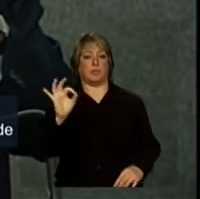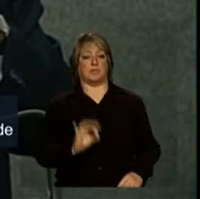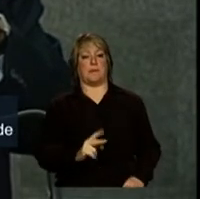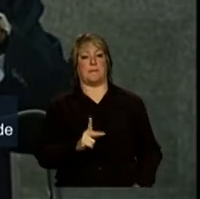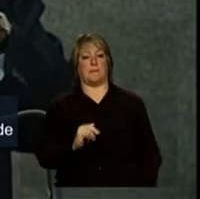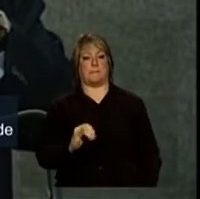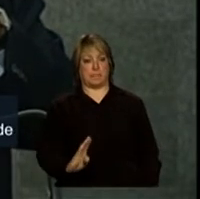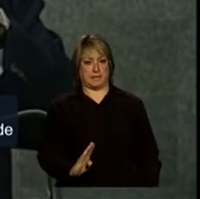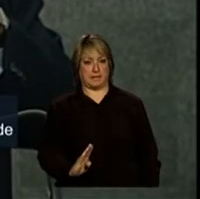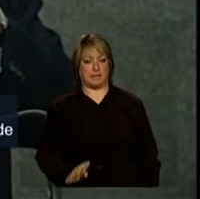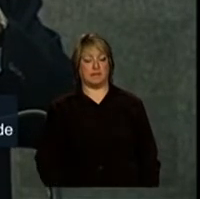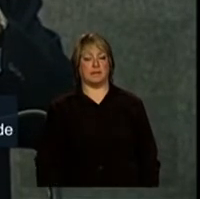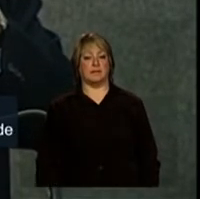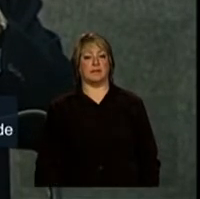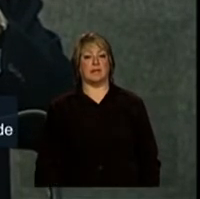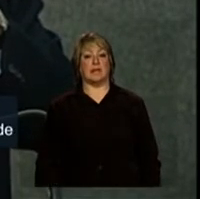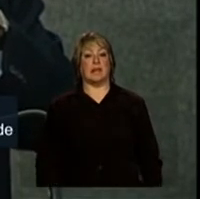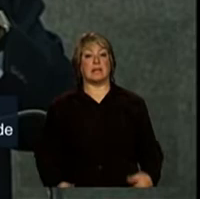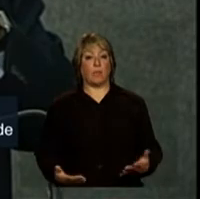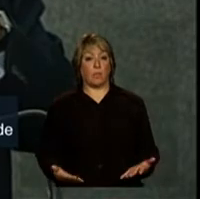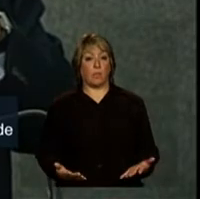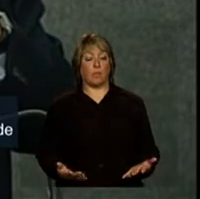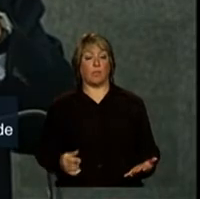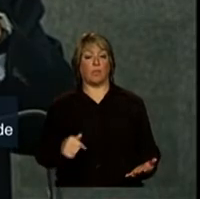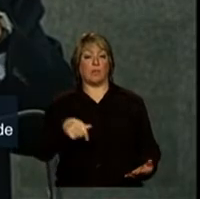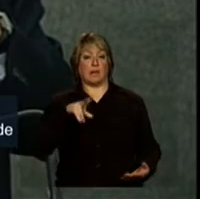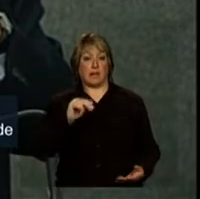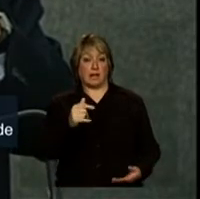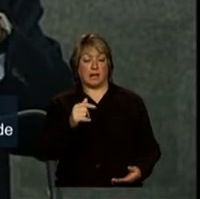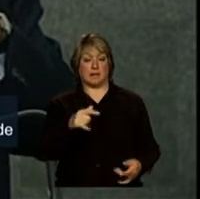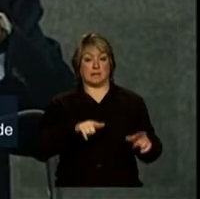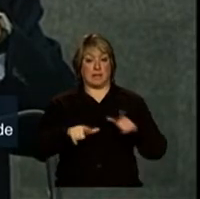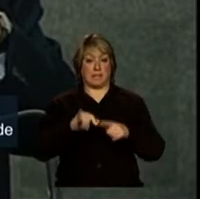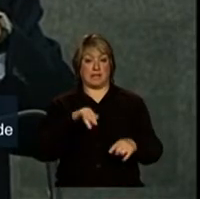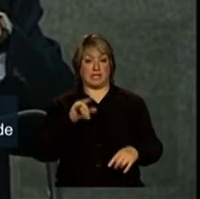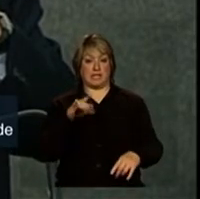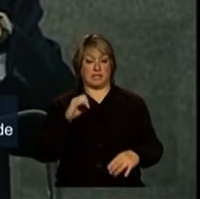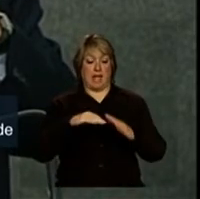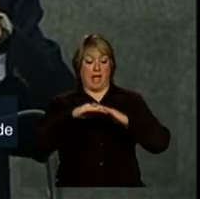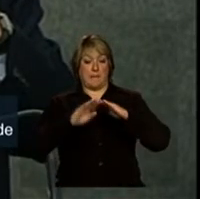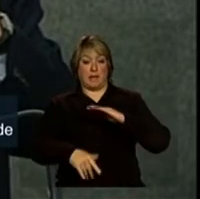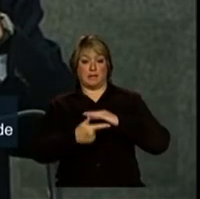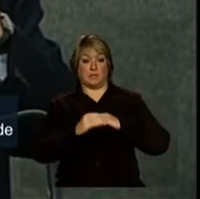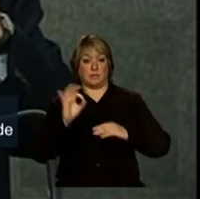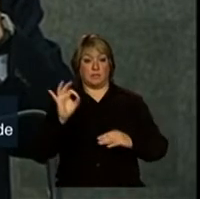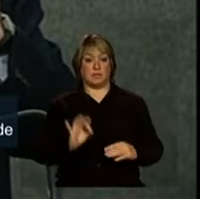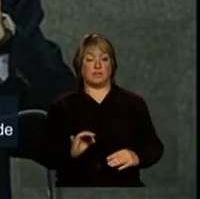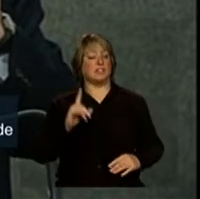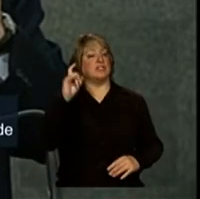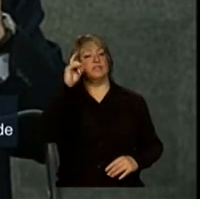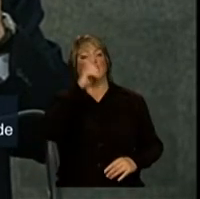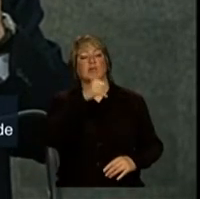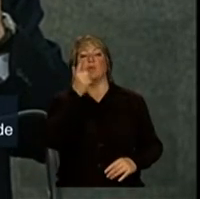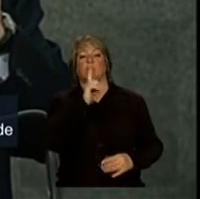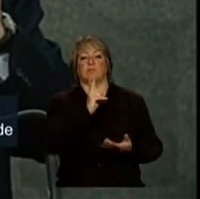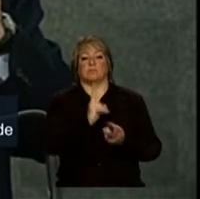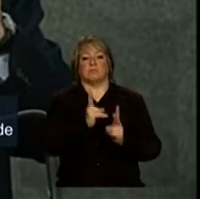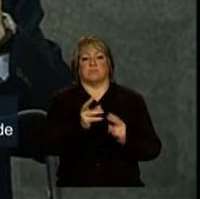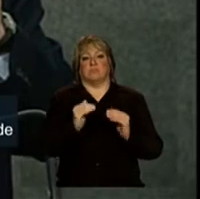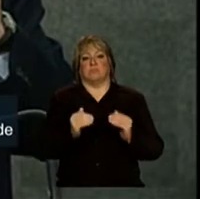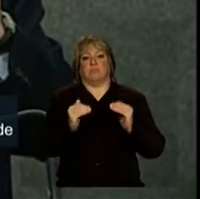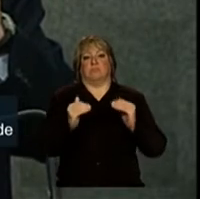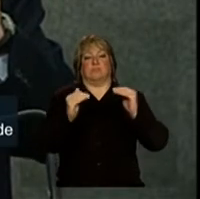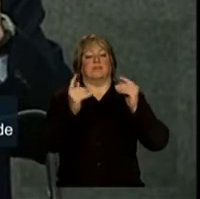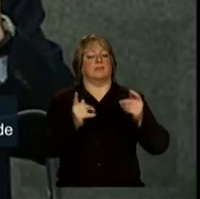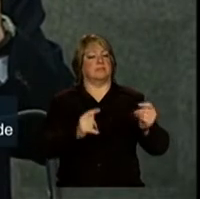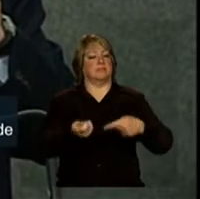PIB Então tem que trabalhar com índices abaixo de vídeos por cento dificilmente mantém o rio permanente de crescimento